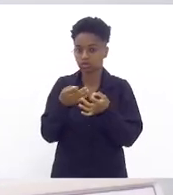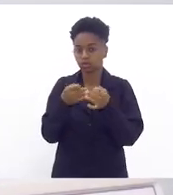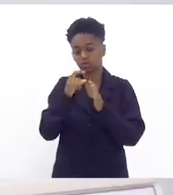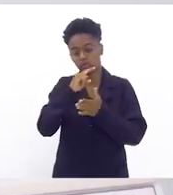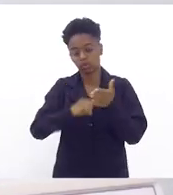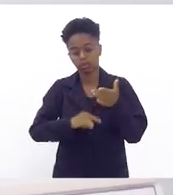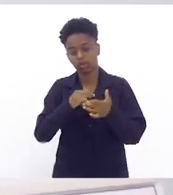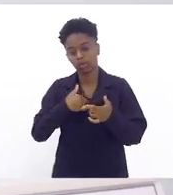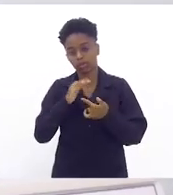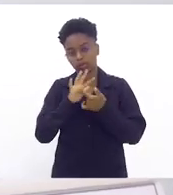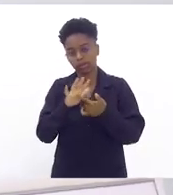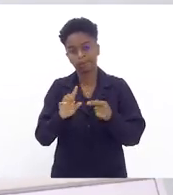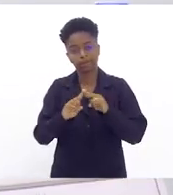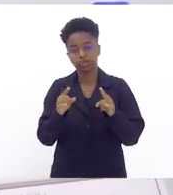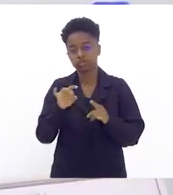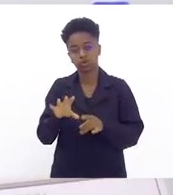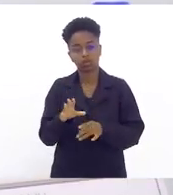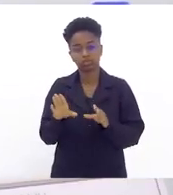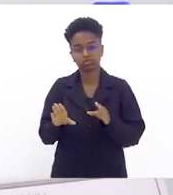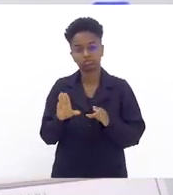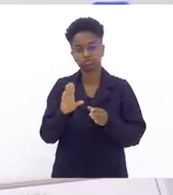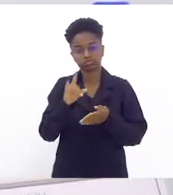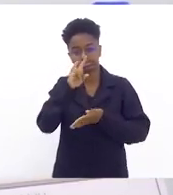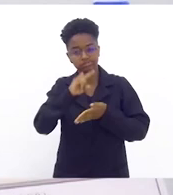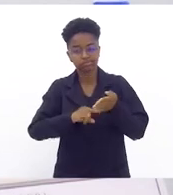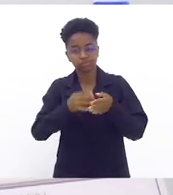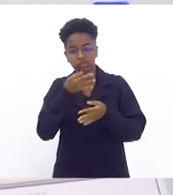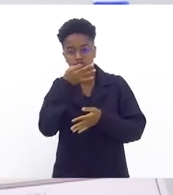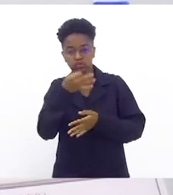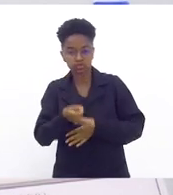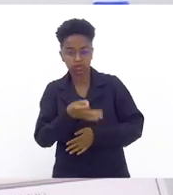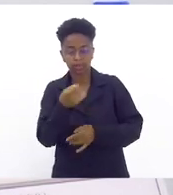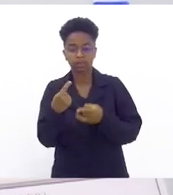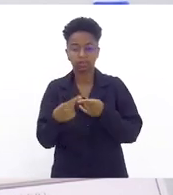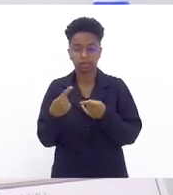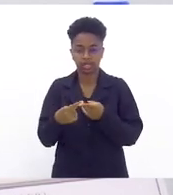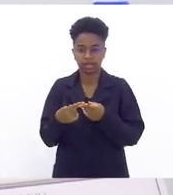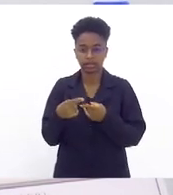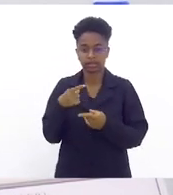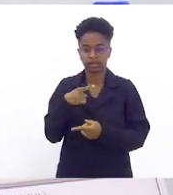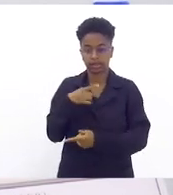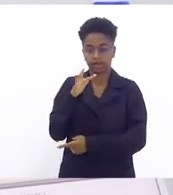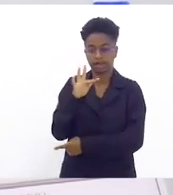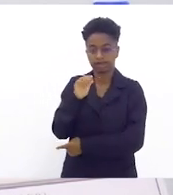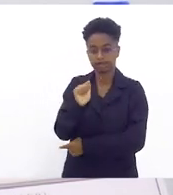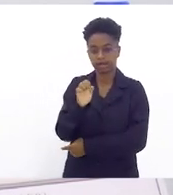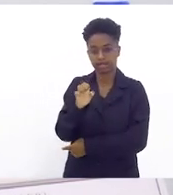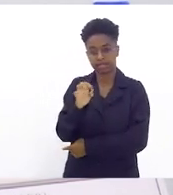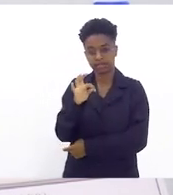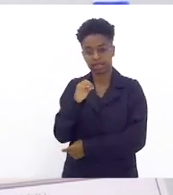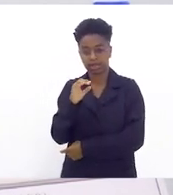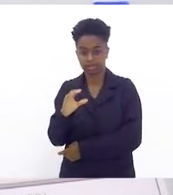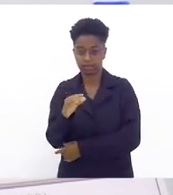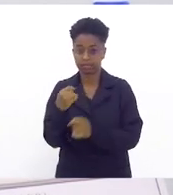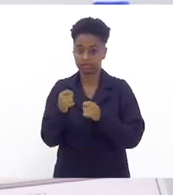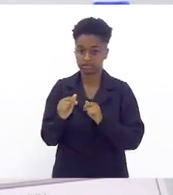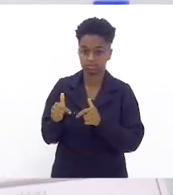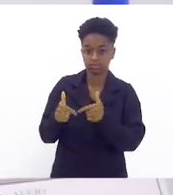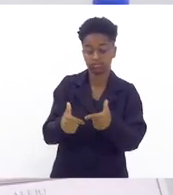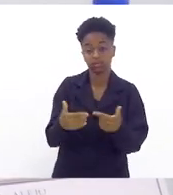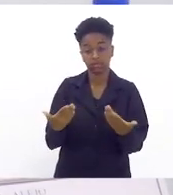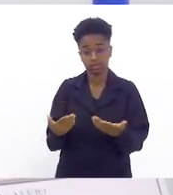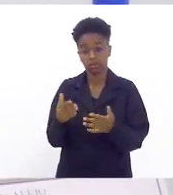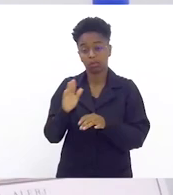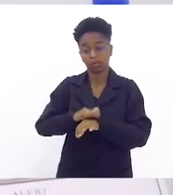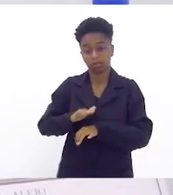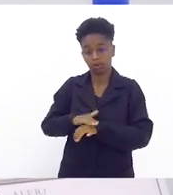que eu coloquei mas é isso são meramente sugestões Porque como fiar cargo da Faetec executar né eles vão